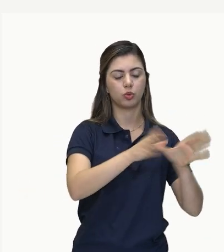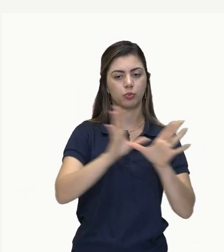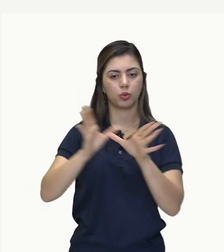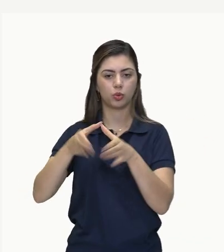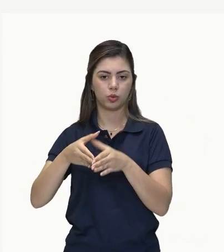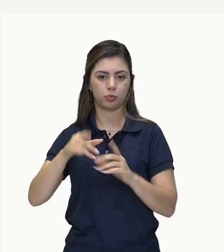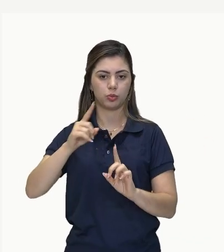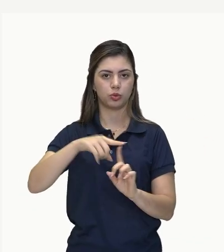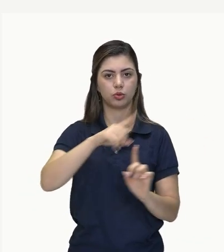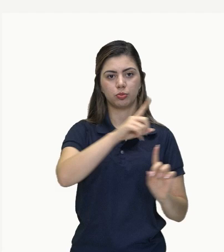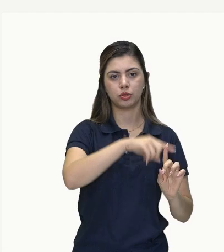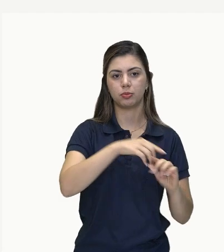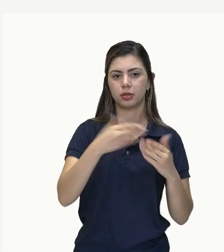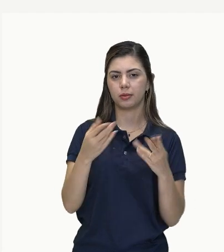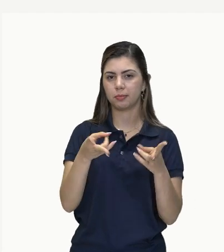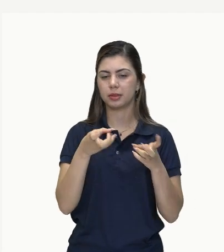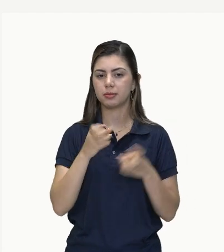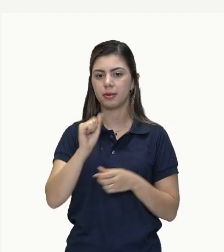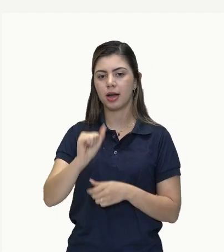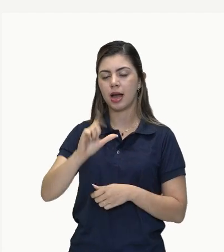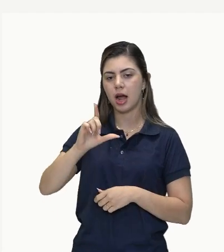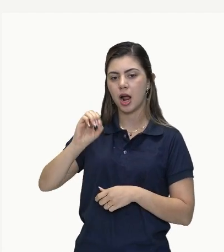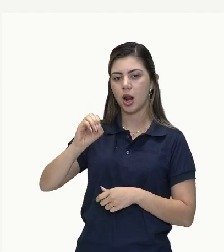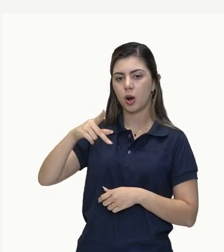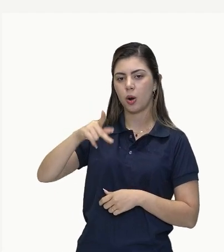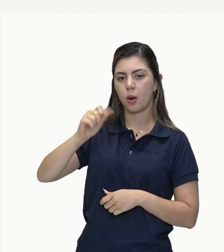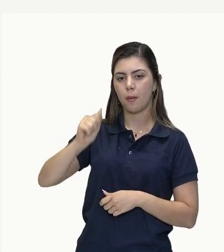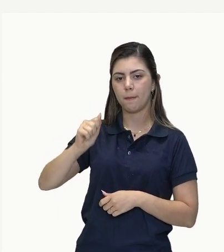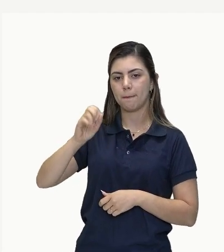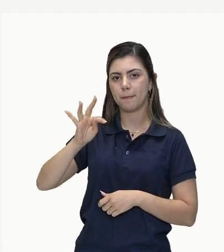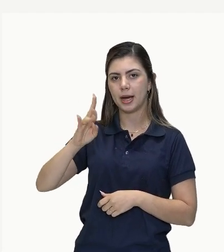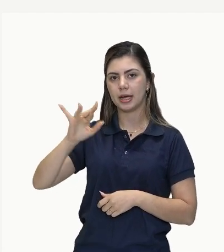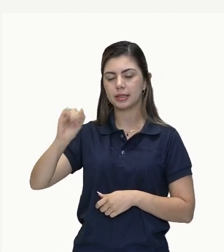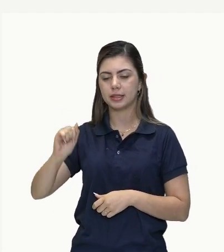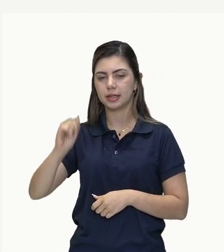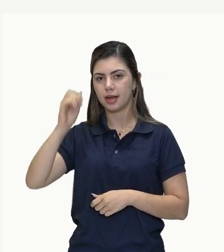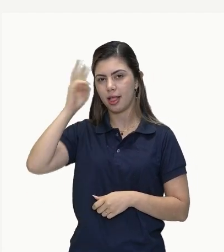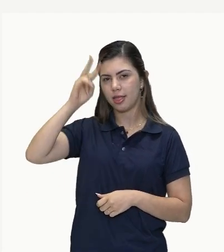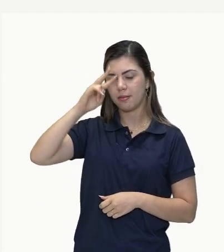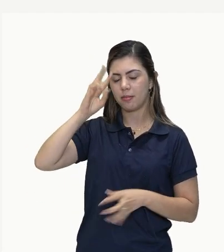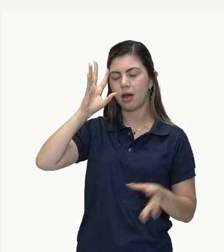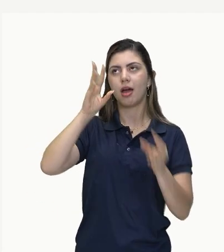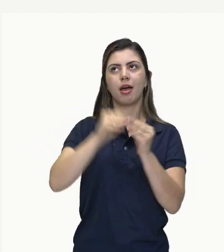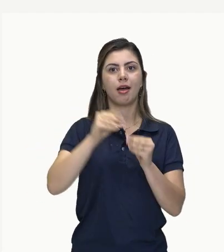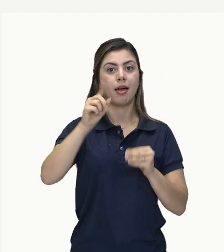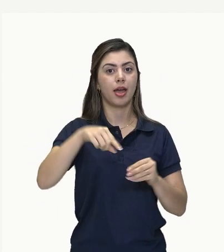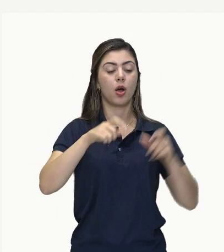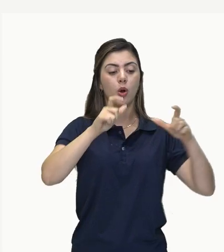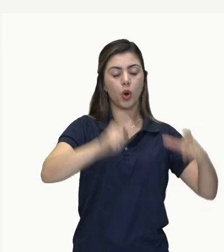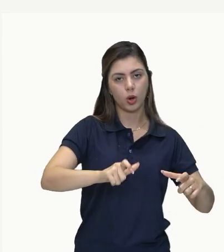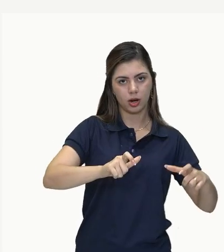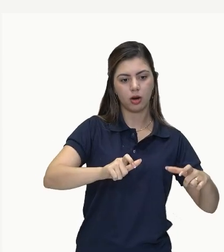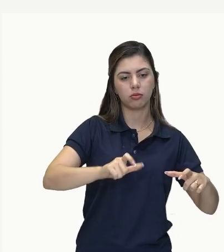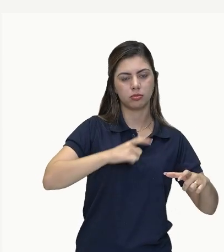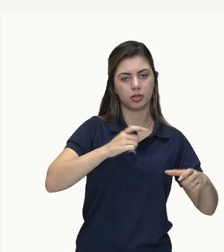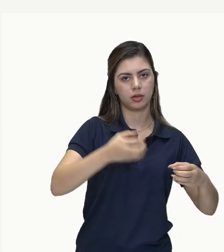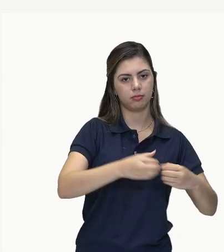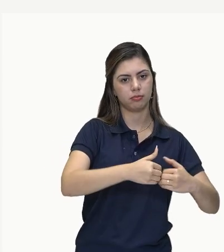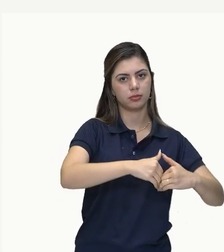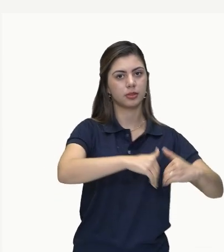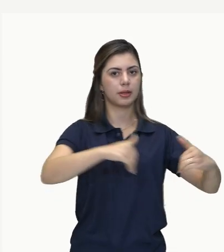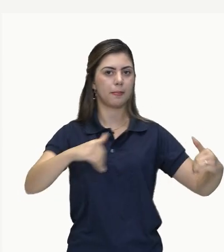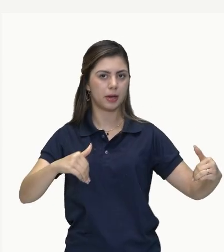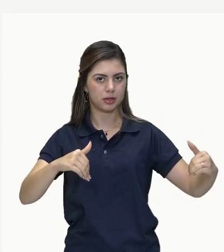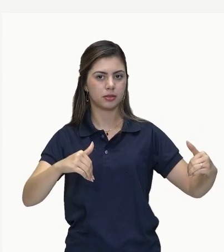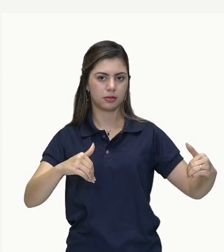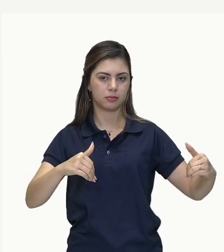palavra alopátria, a gente já vai relacionar a barreira geográfica. Tá certo? E aqui a gente trouxe esse